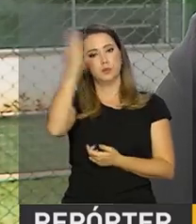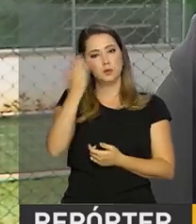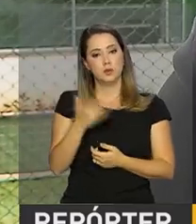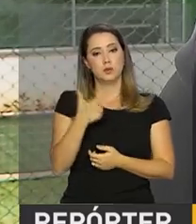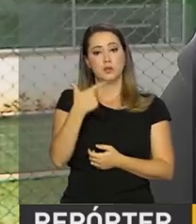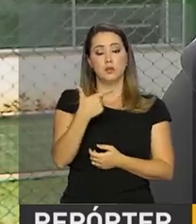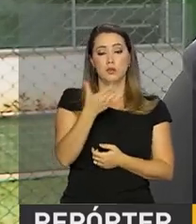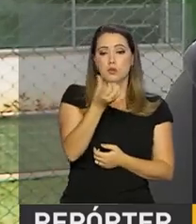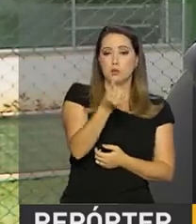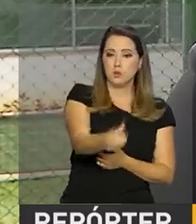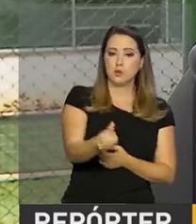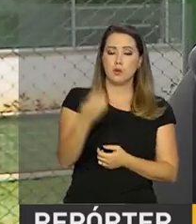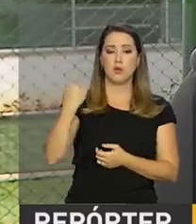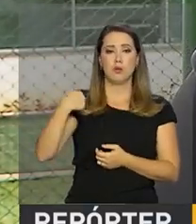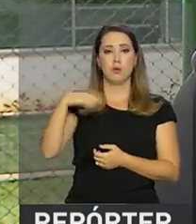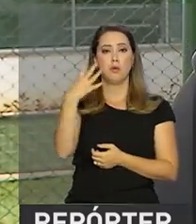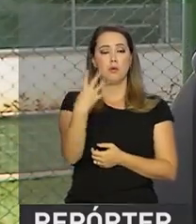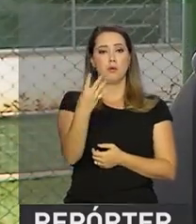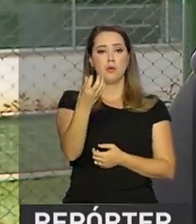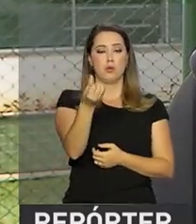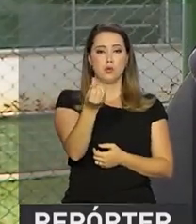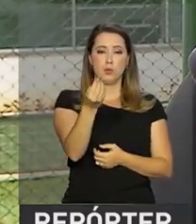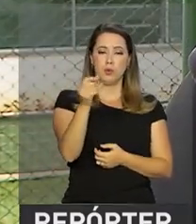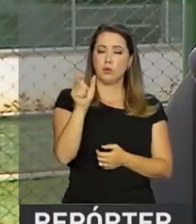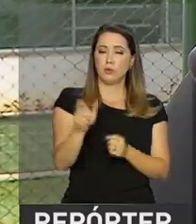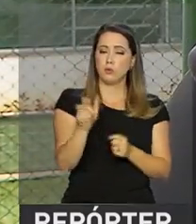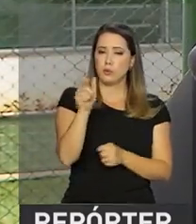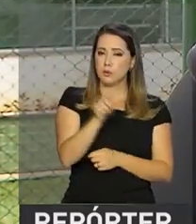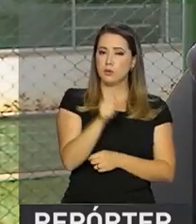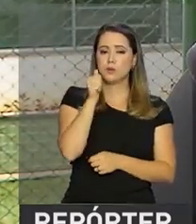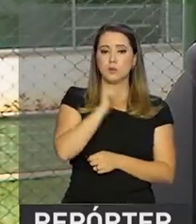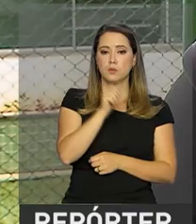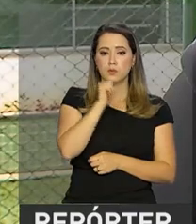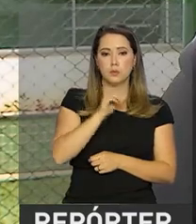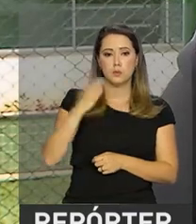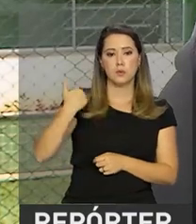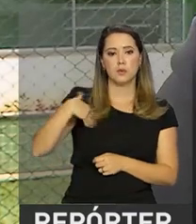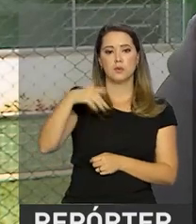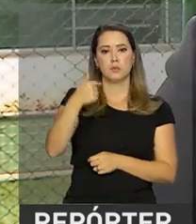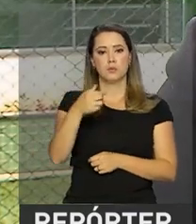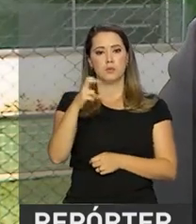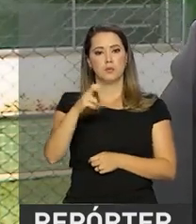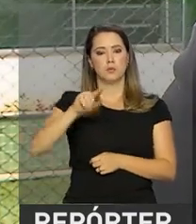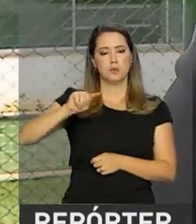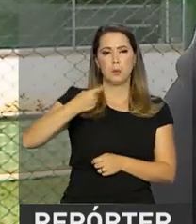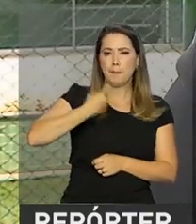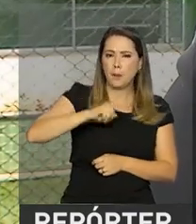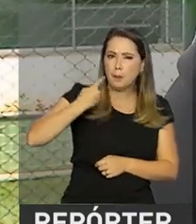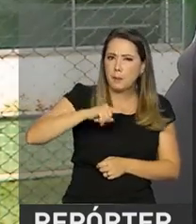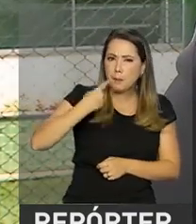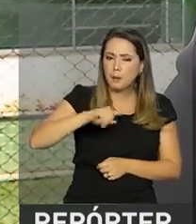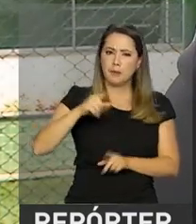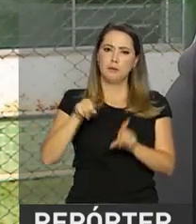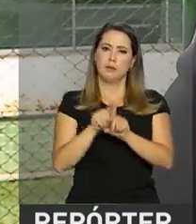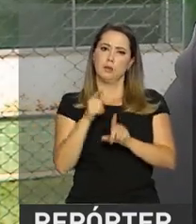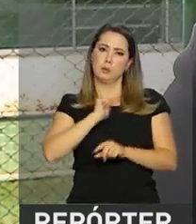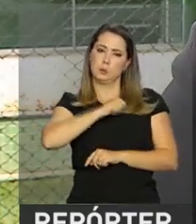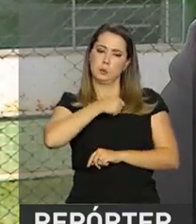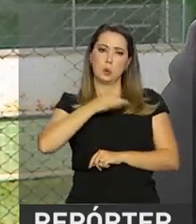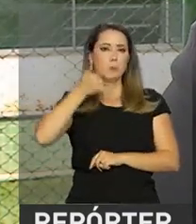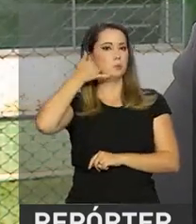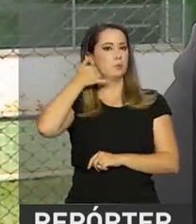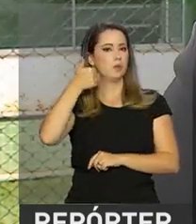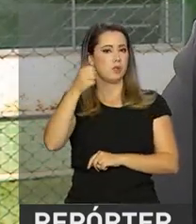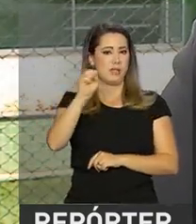foram mais de 4.600 mortes em 2015 mas 70 5 mil denúncias de violência doméstica no disque